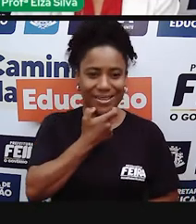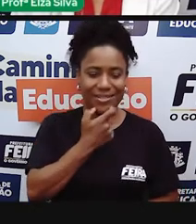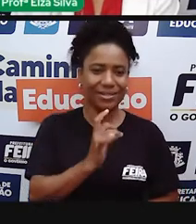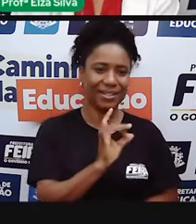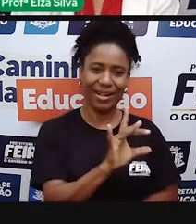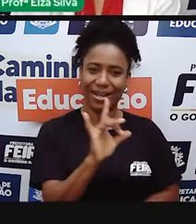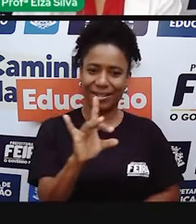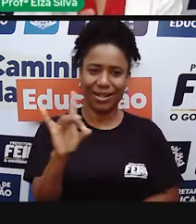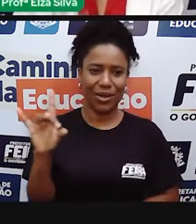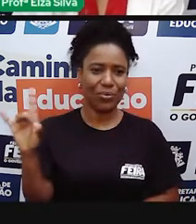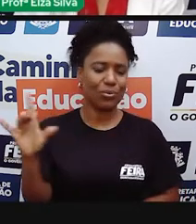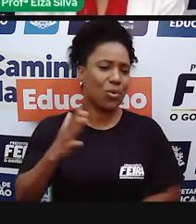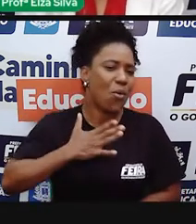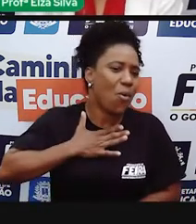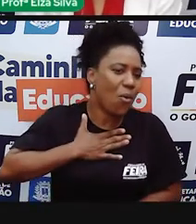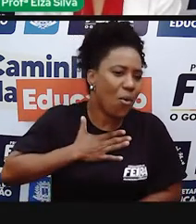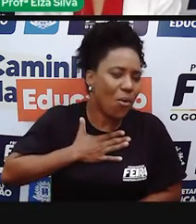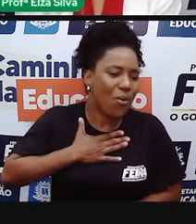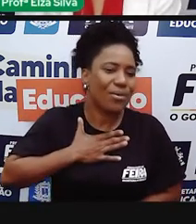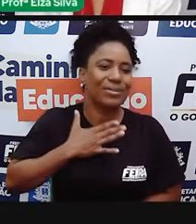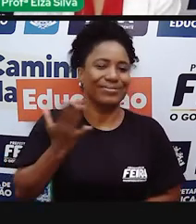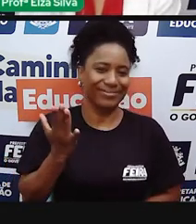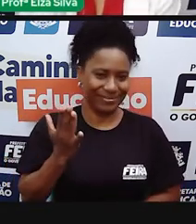preferências, ok? Let's go!